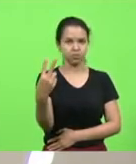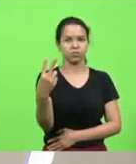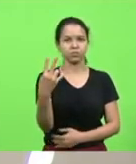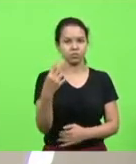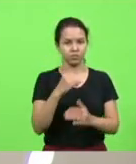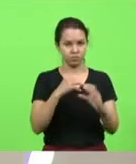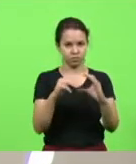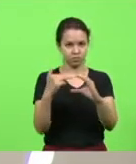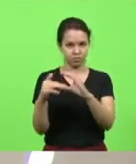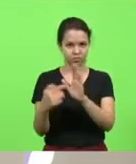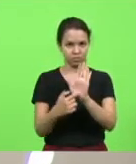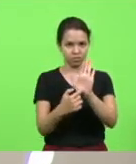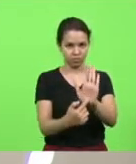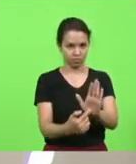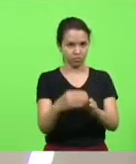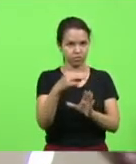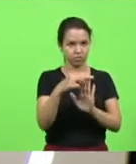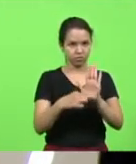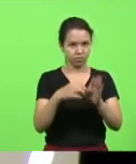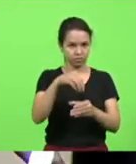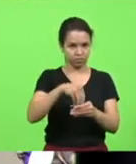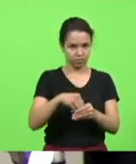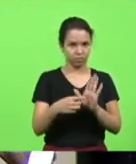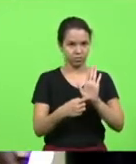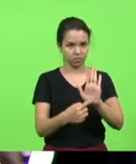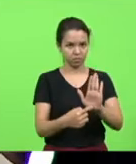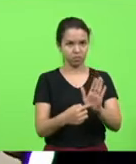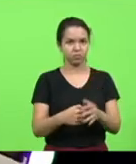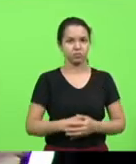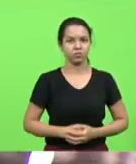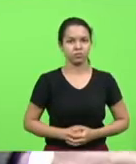destinatários, conforme determina o regimento interno, as seguintes indicações: